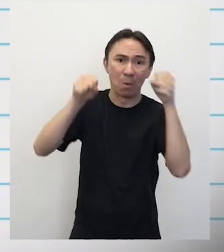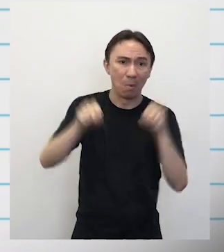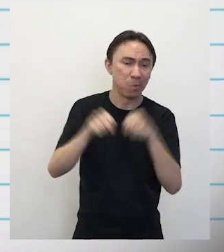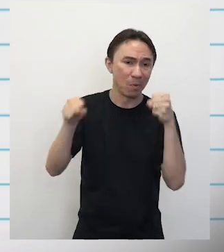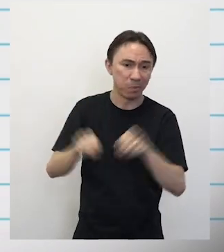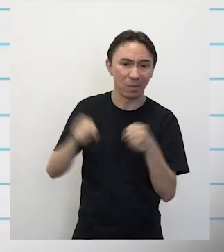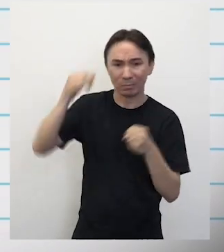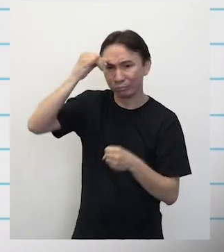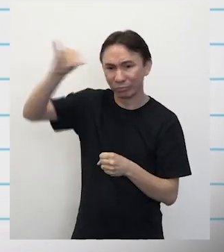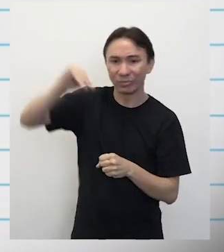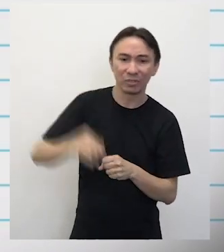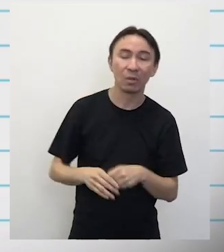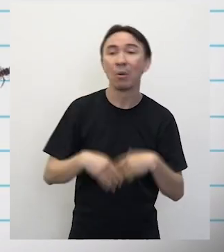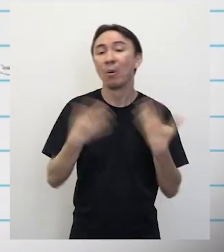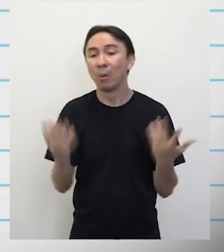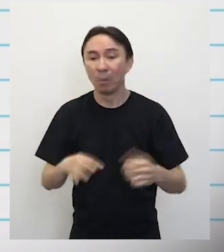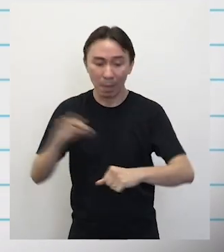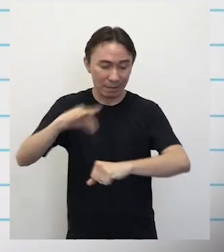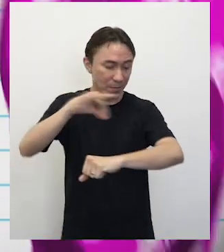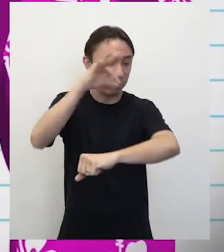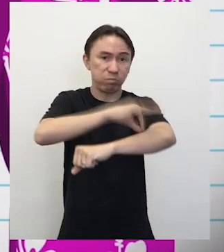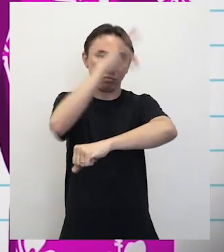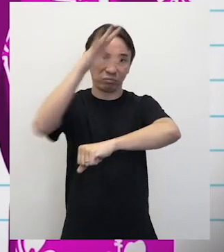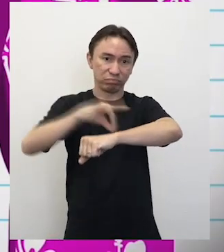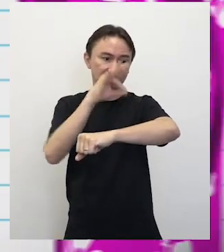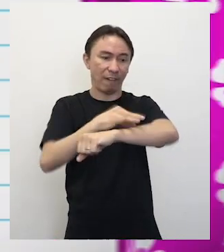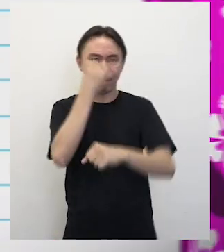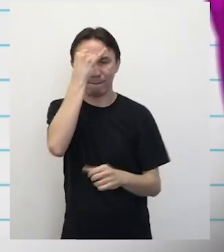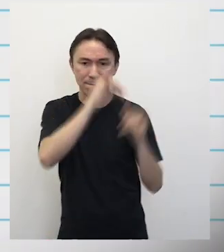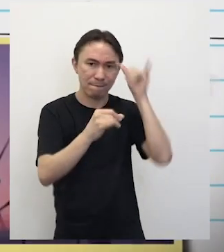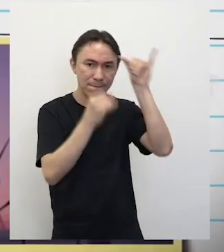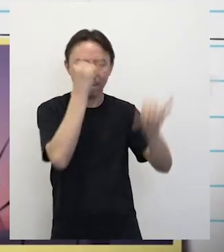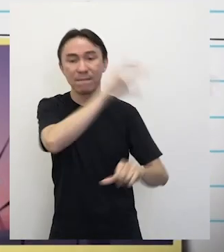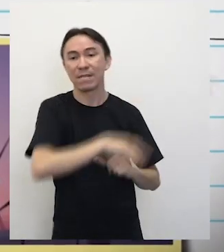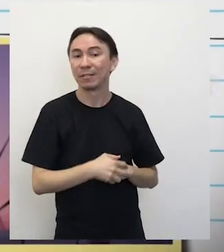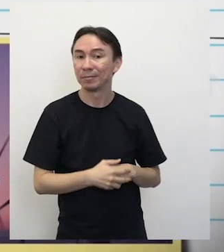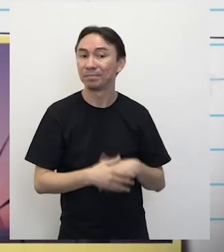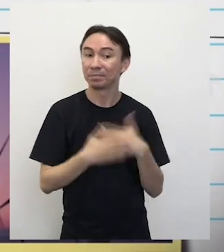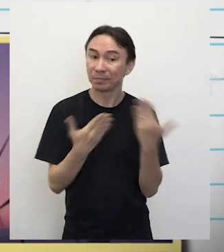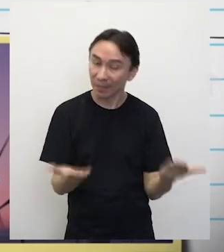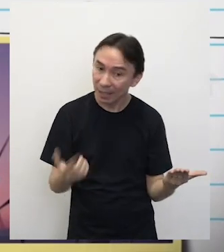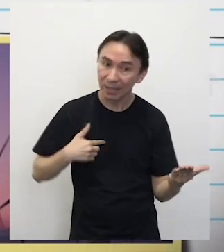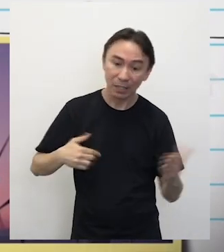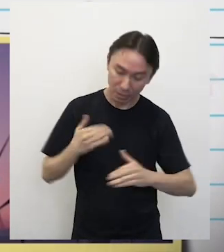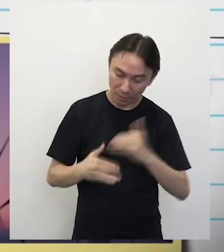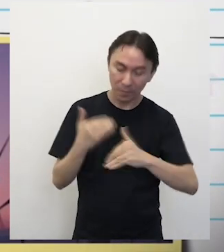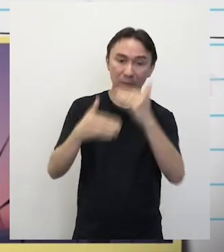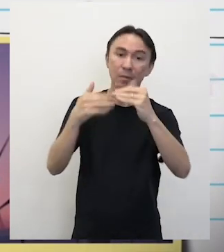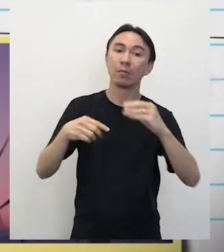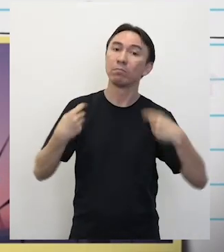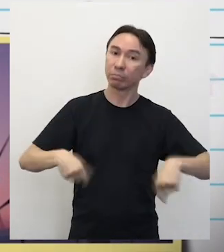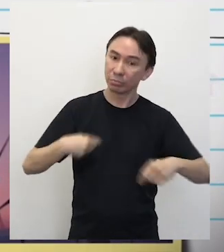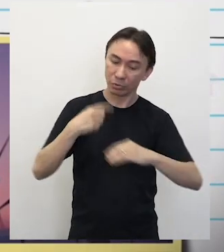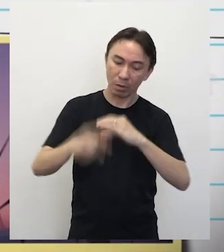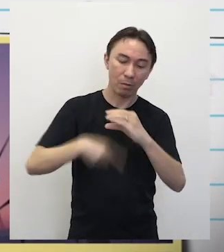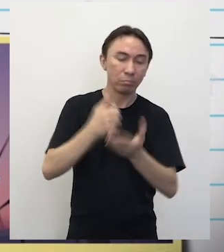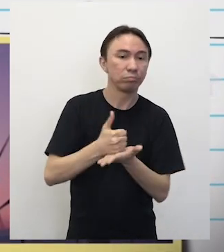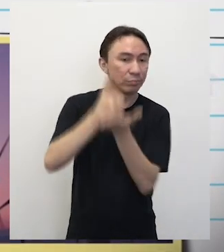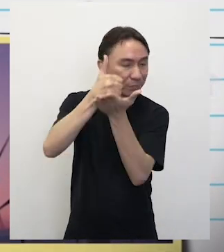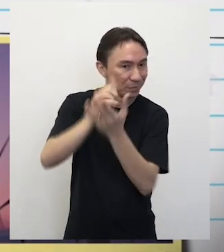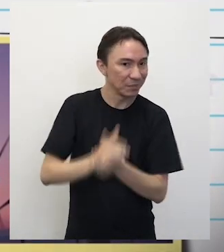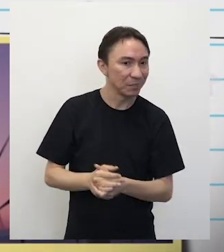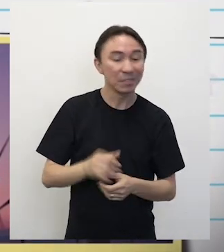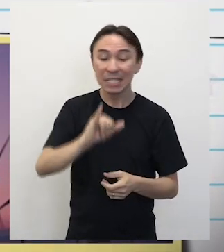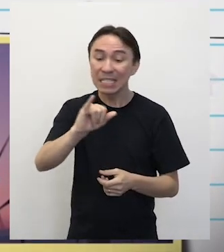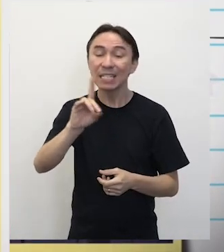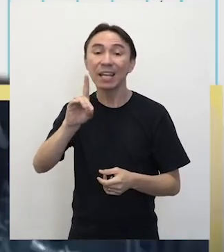certos mosquitos que saem por aí zicando todo mundo. É por isso que o desenvolvimento deve ser sustentável. E para realizar a pesquisa sobre os